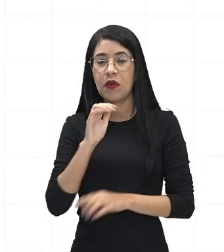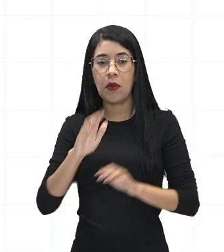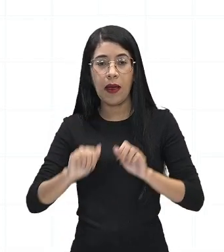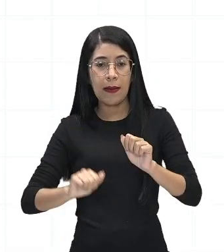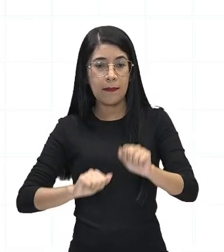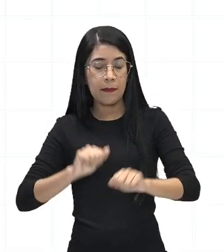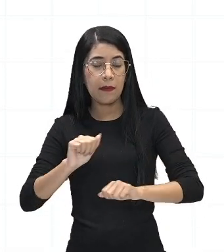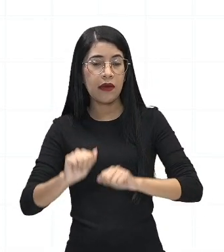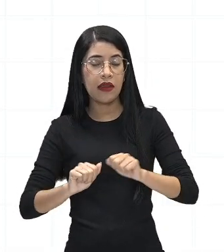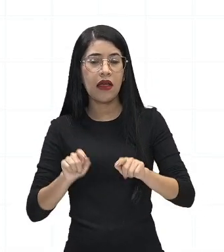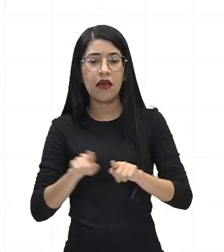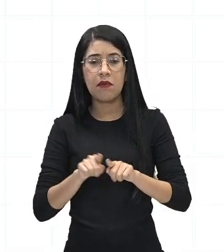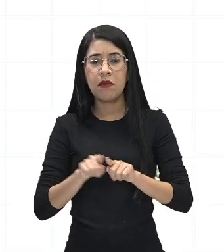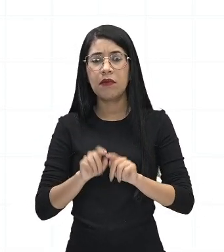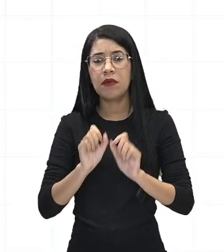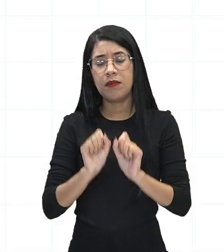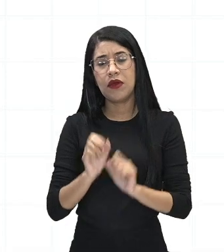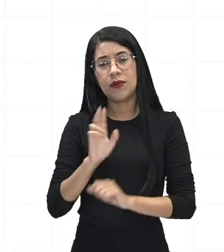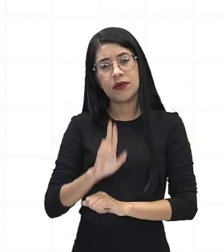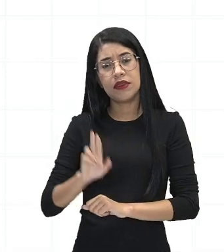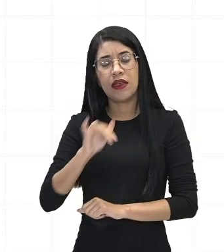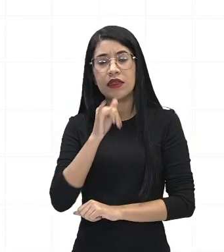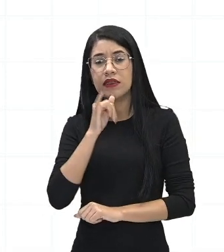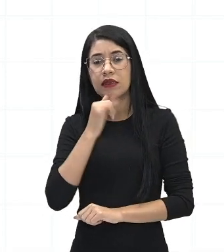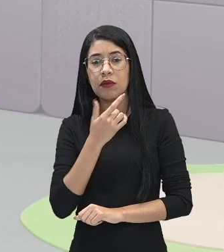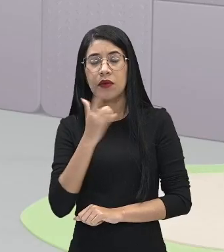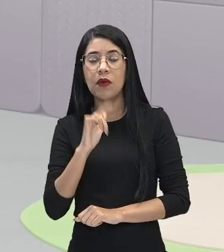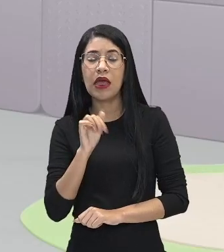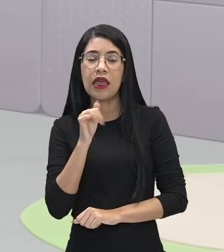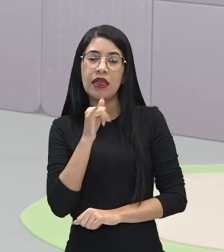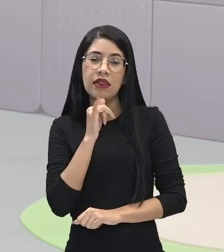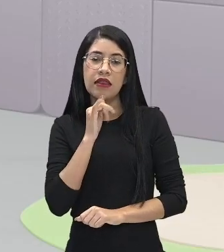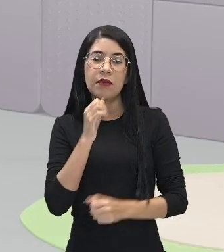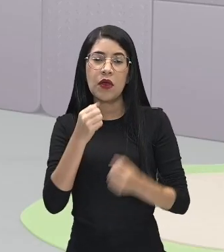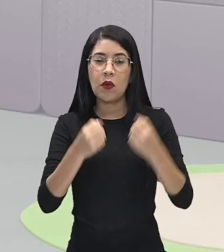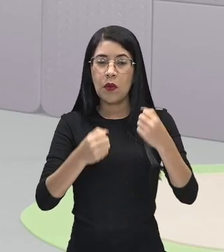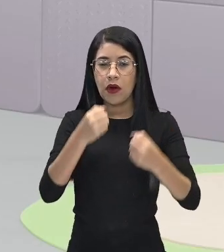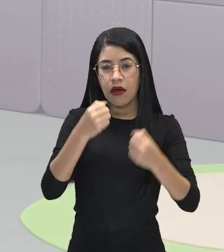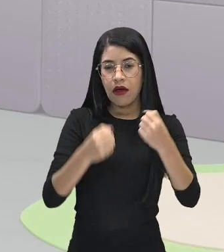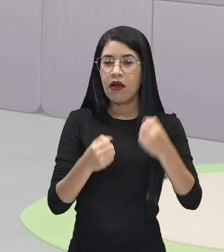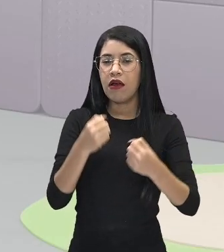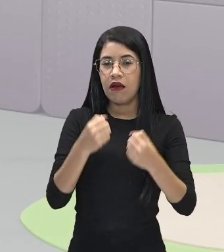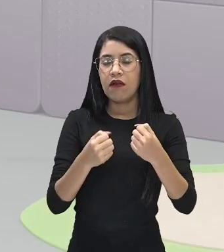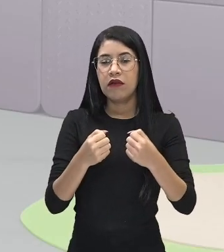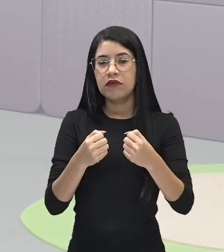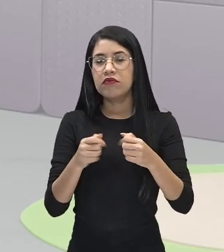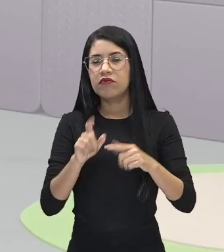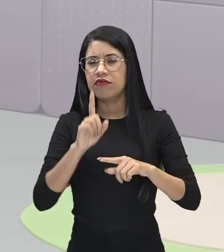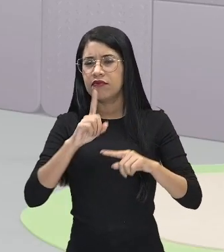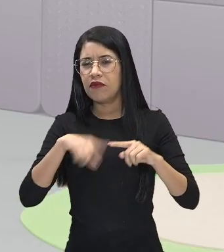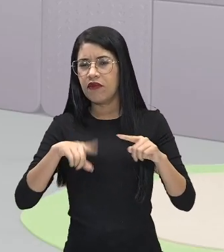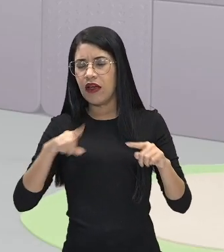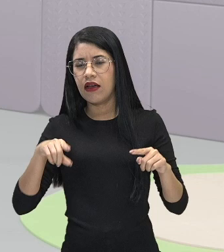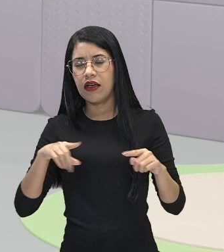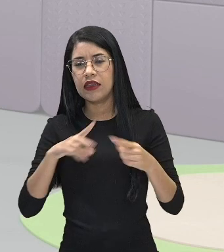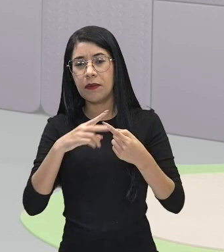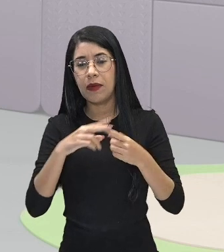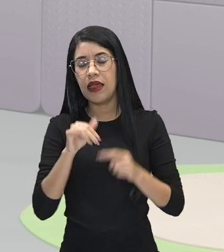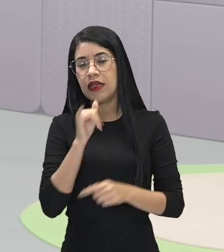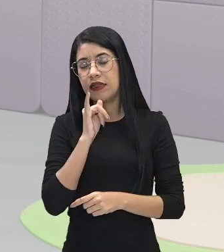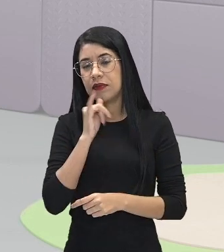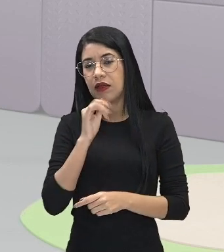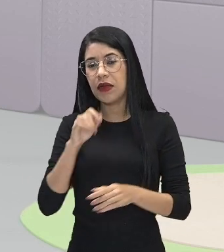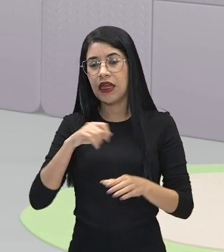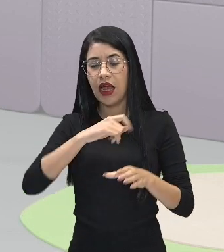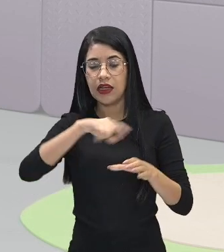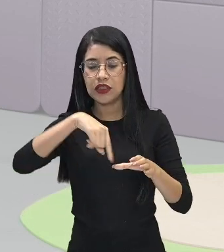gente poderia usar outros exemplos, né? Como, por exemplo, os automóveis, os carros, outras máquinas, por exemplo, a máquina de lavar da nossa